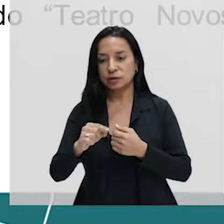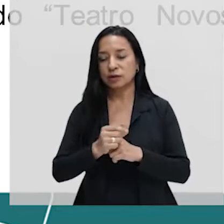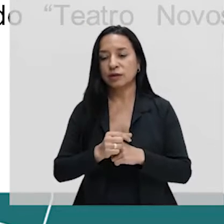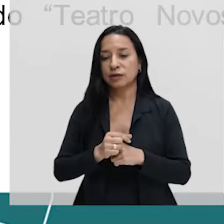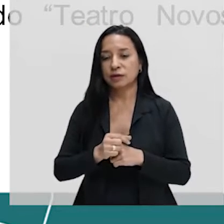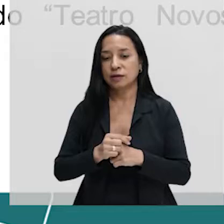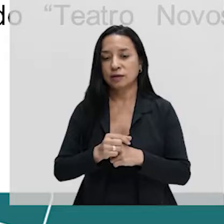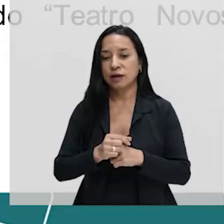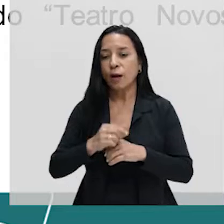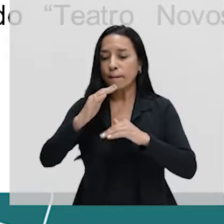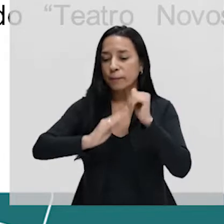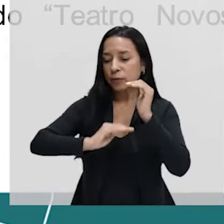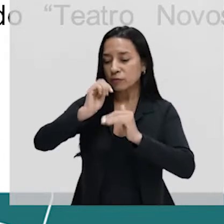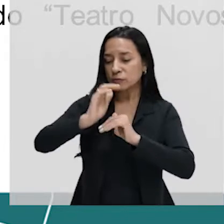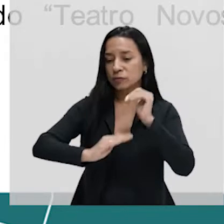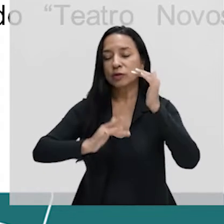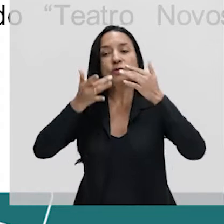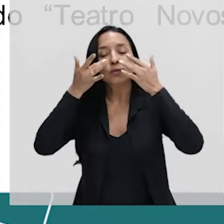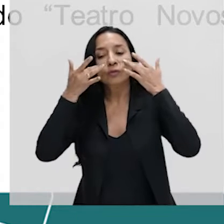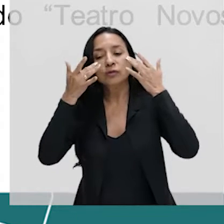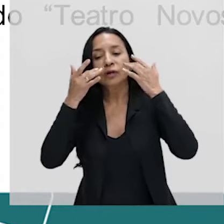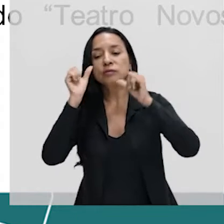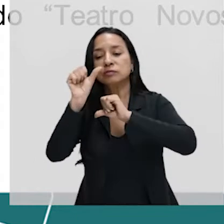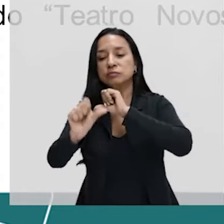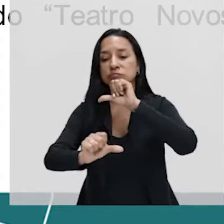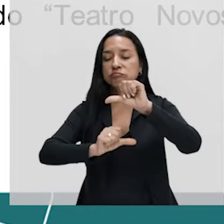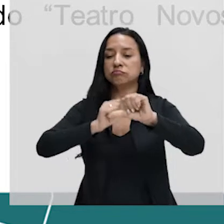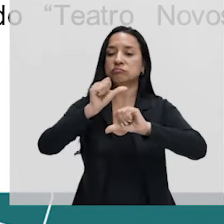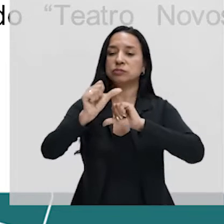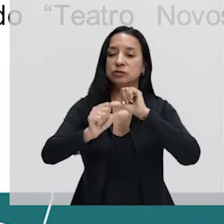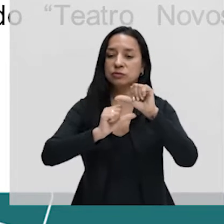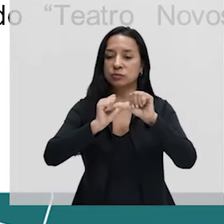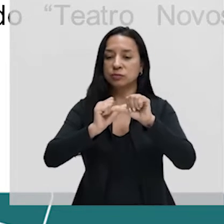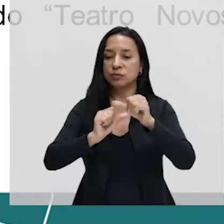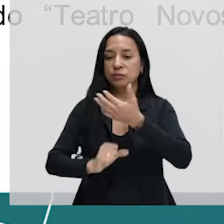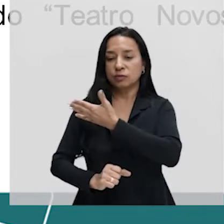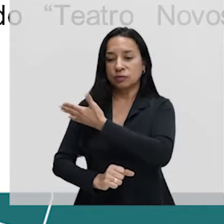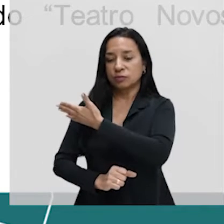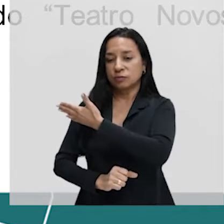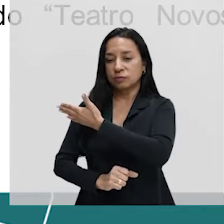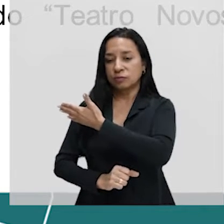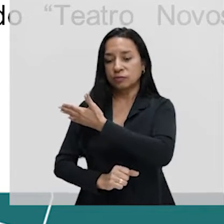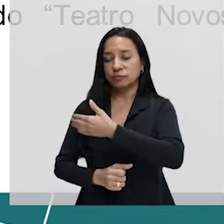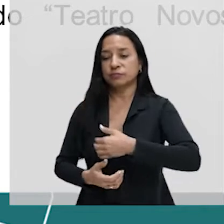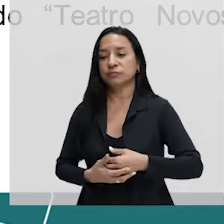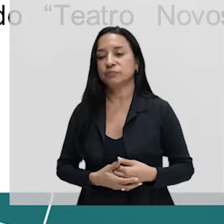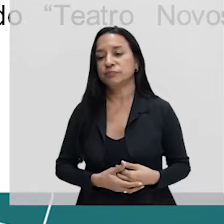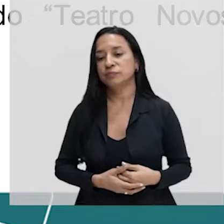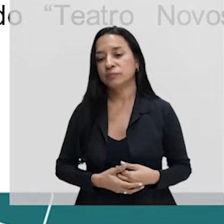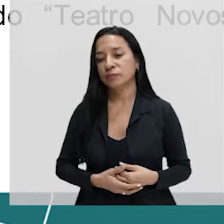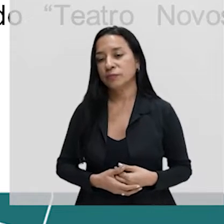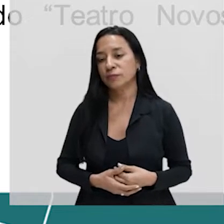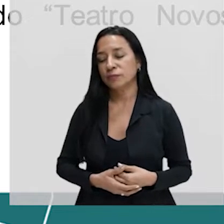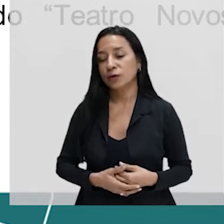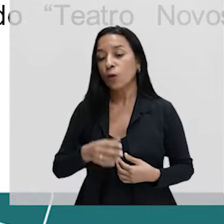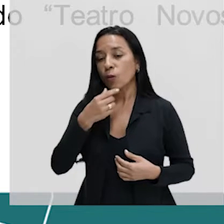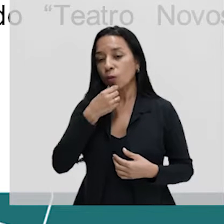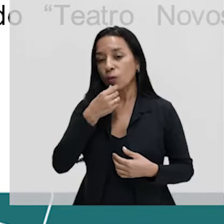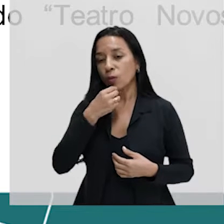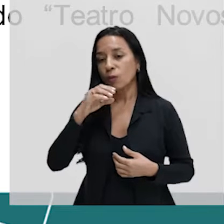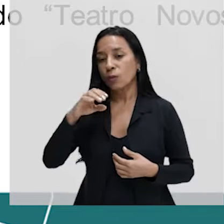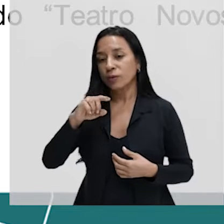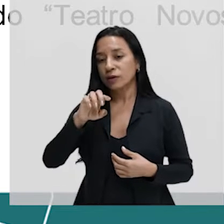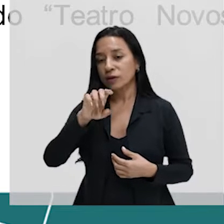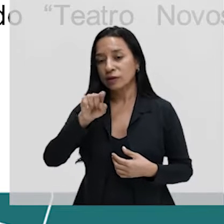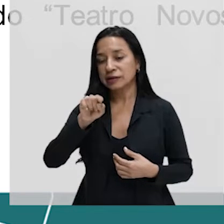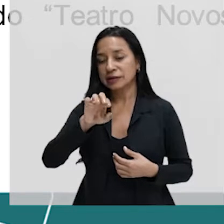literalmente profissionalizou o teatro e transformou, esse aqui é o Zé Celso, mais recentemente, uma foto mais recente, né, aqui é um espetáculo chamado Roda Viva,